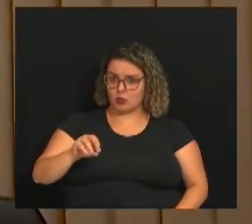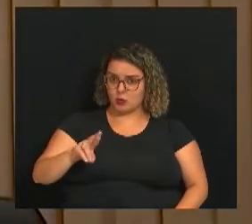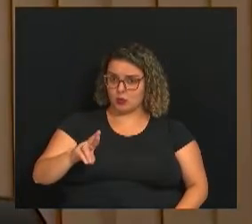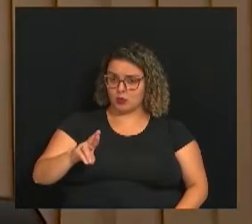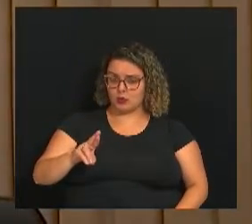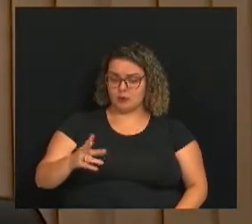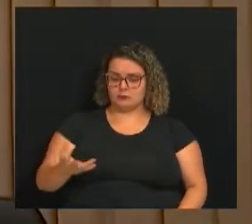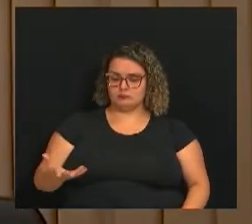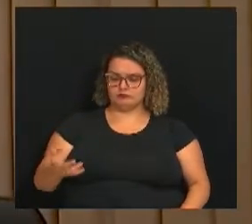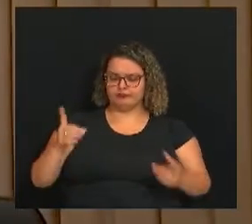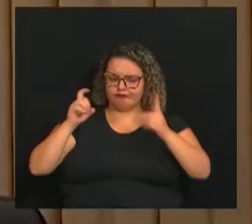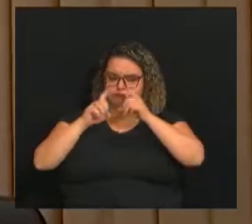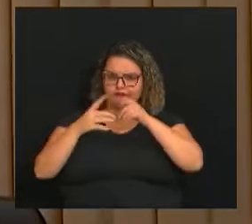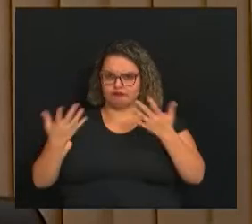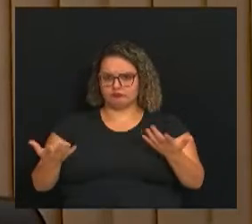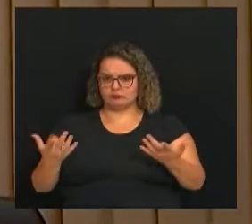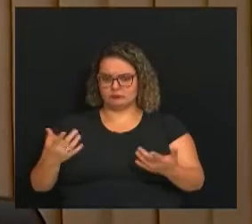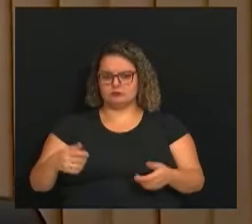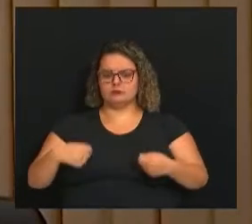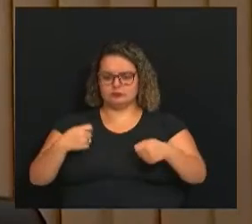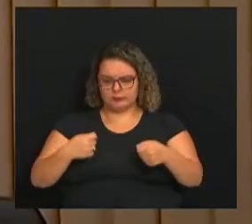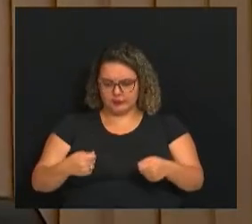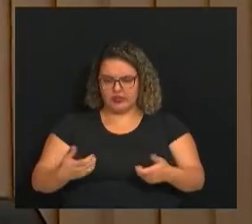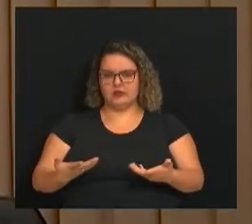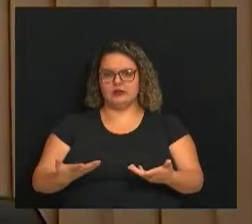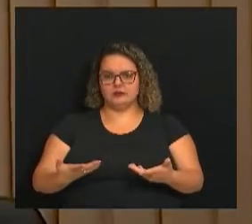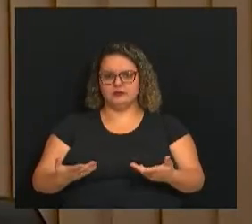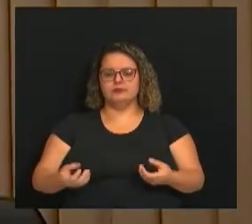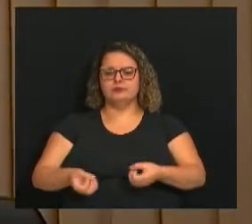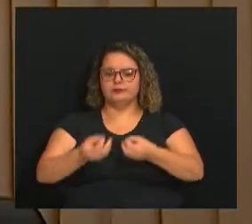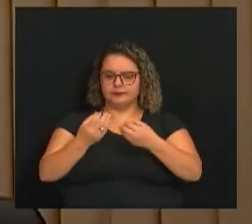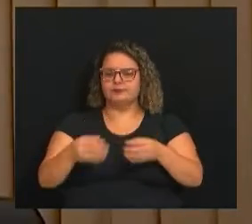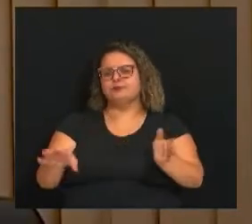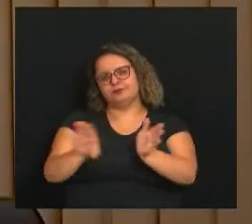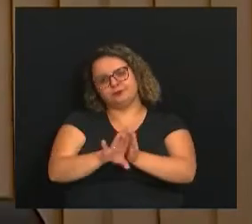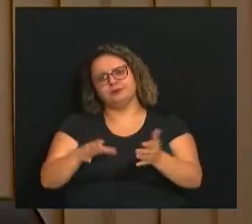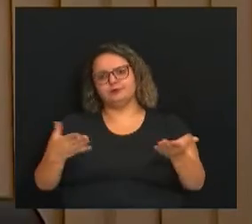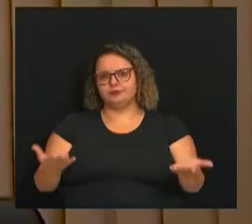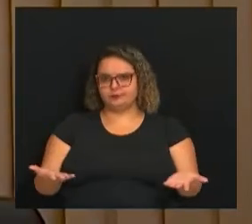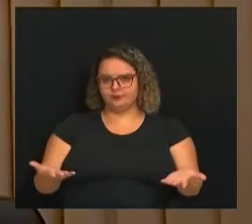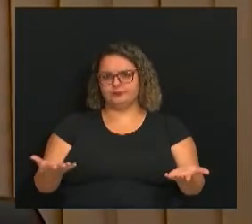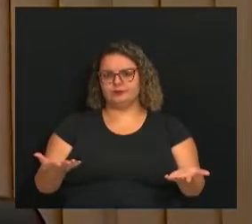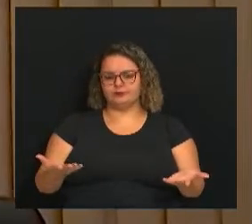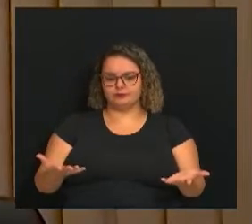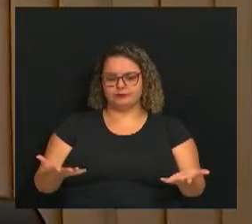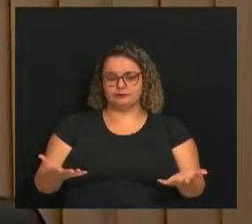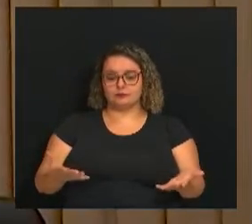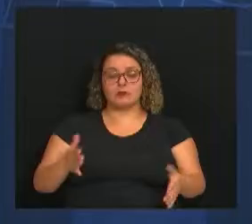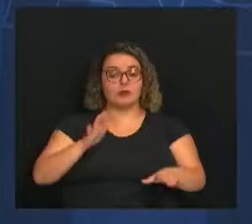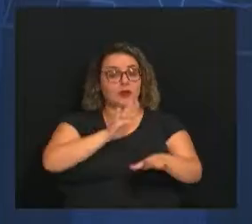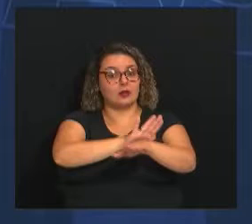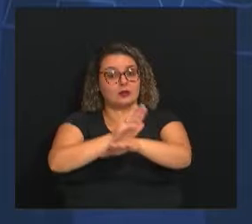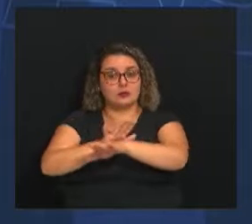de acessar certas ferramentas. Então, isso vem favorecer a todos os clientes.